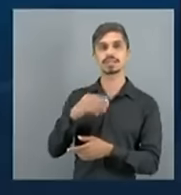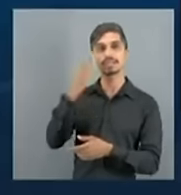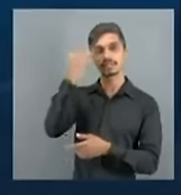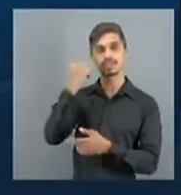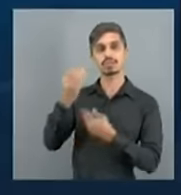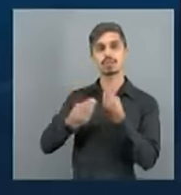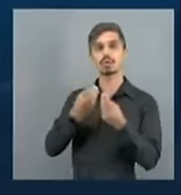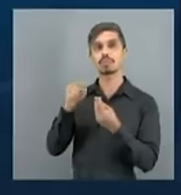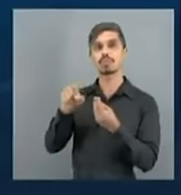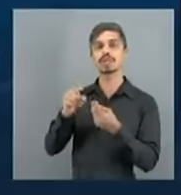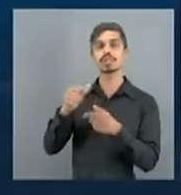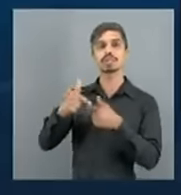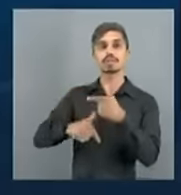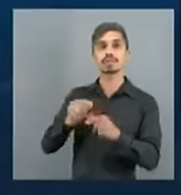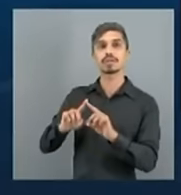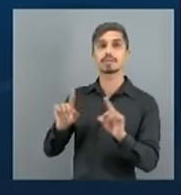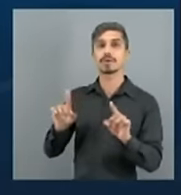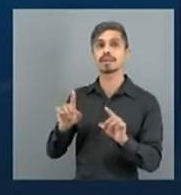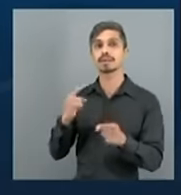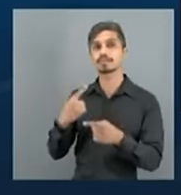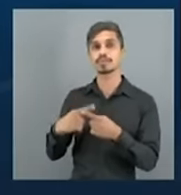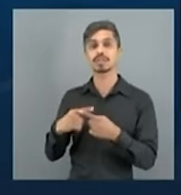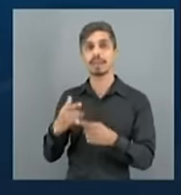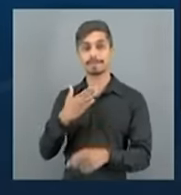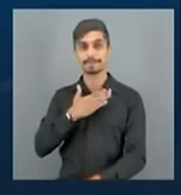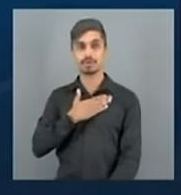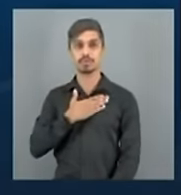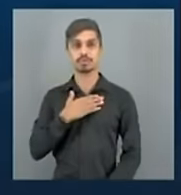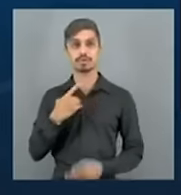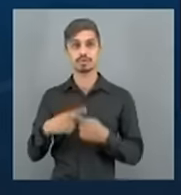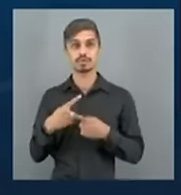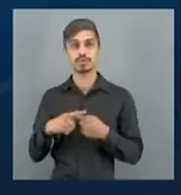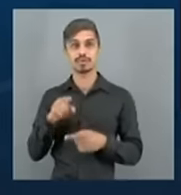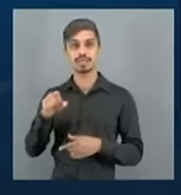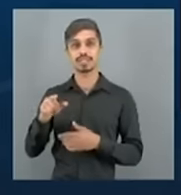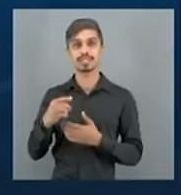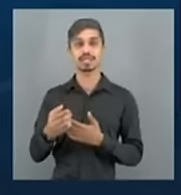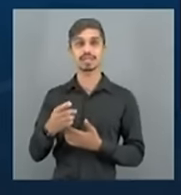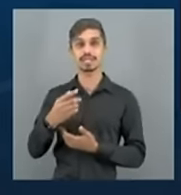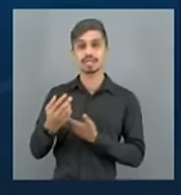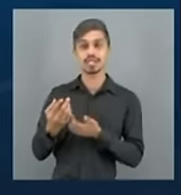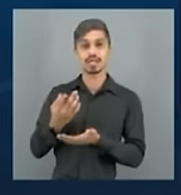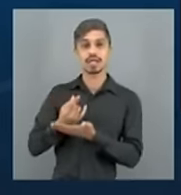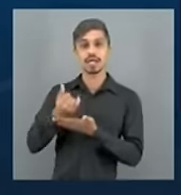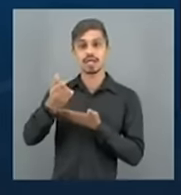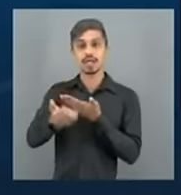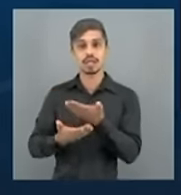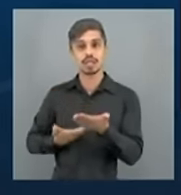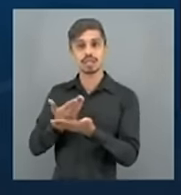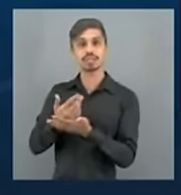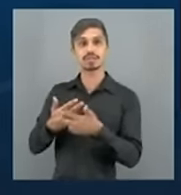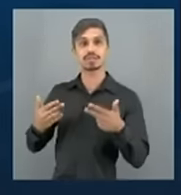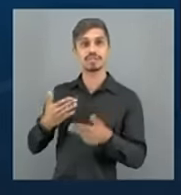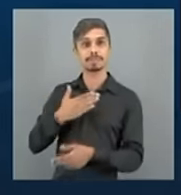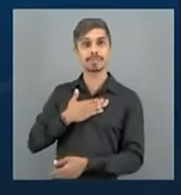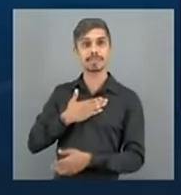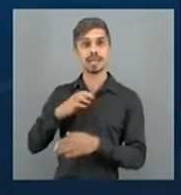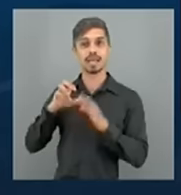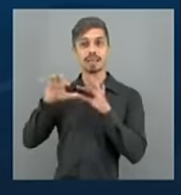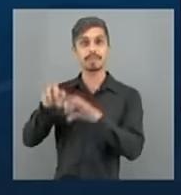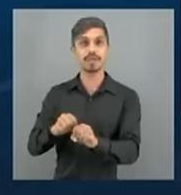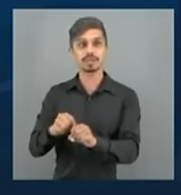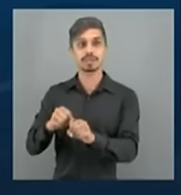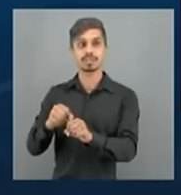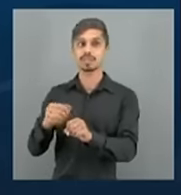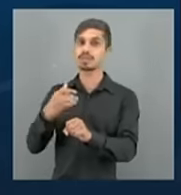trabalha. Só que, por que que é meu? Porque aquele laranja está com bens meus. E quando é apreendido, eu sei que